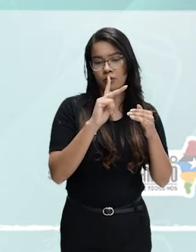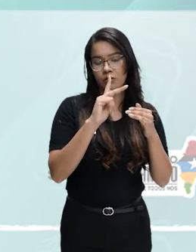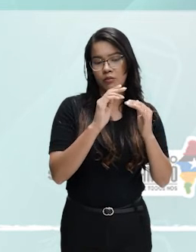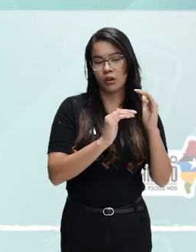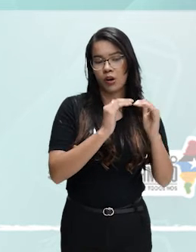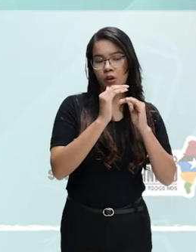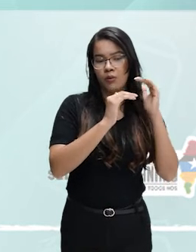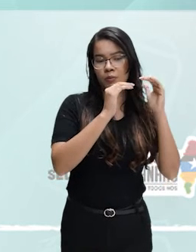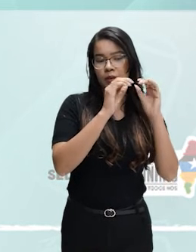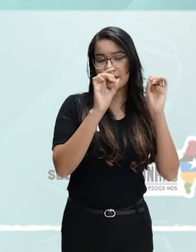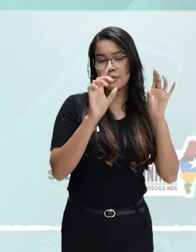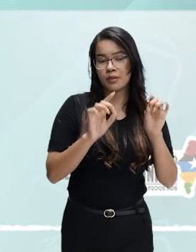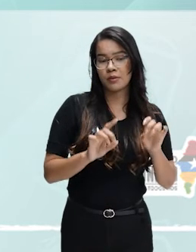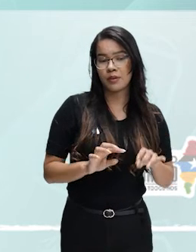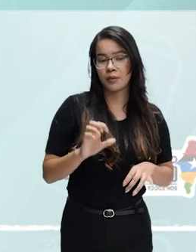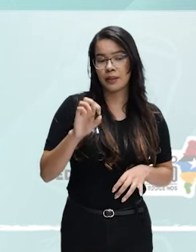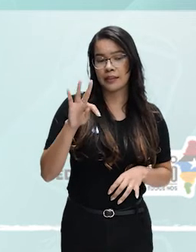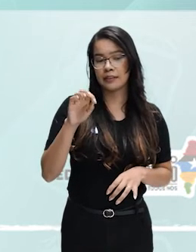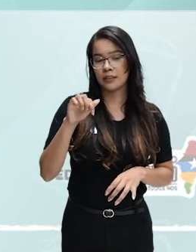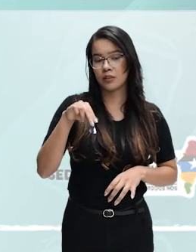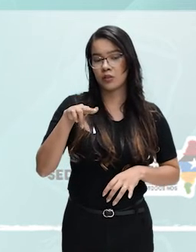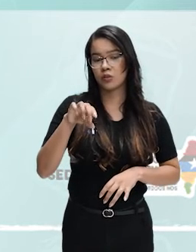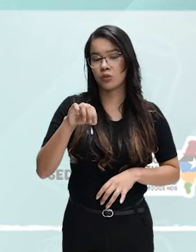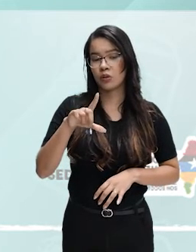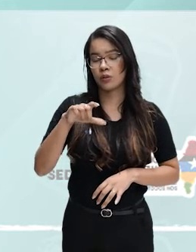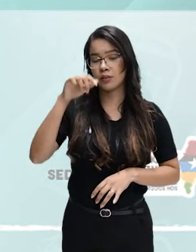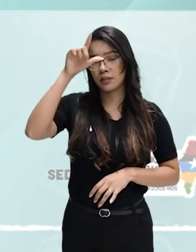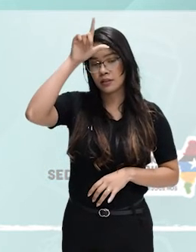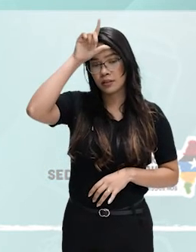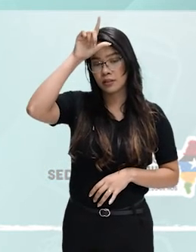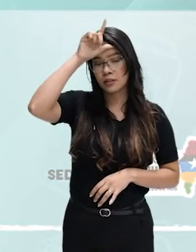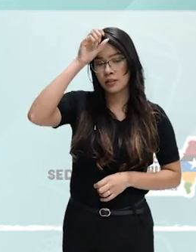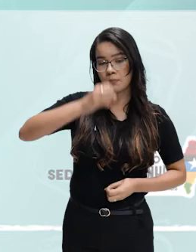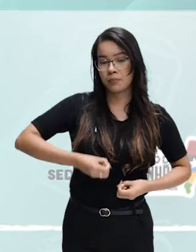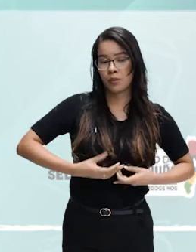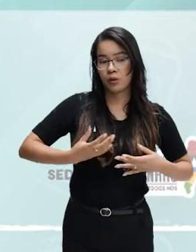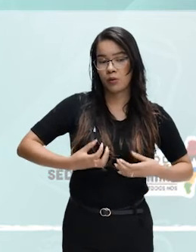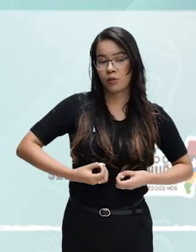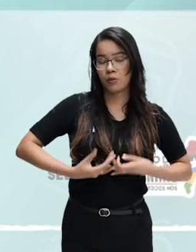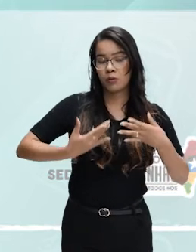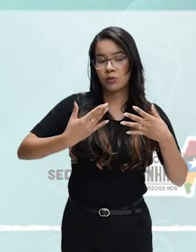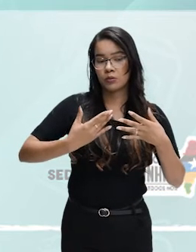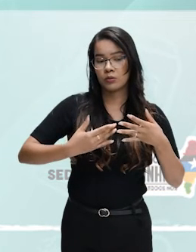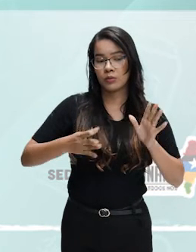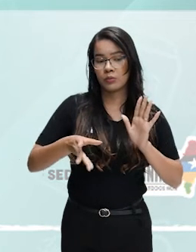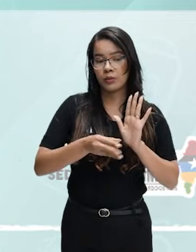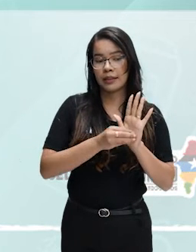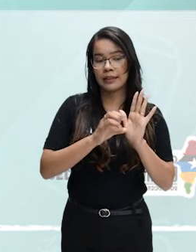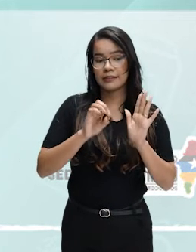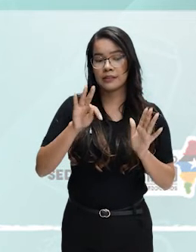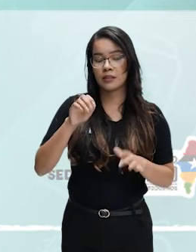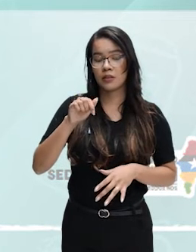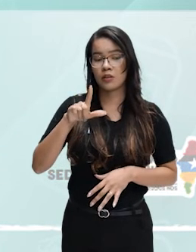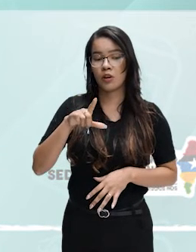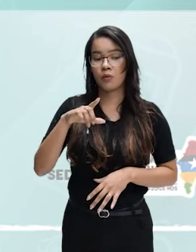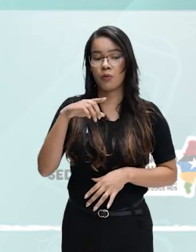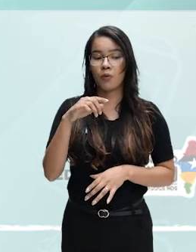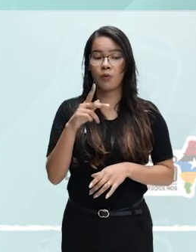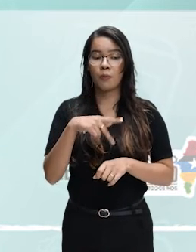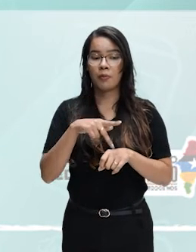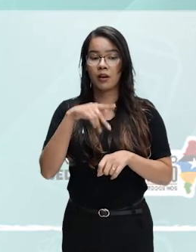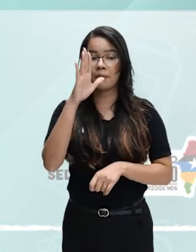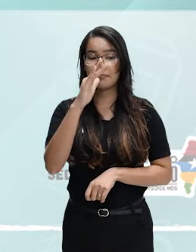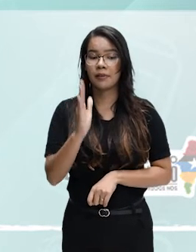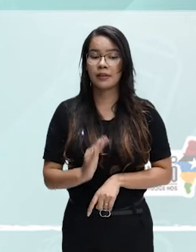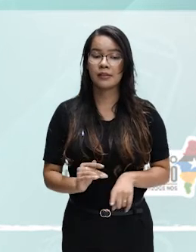etanol. Líderes na produção e no consumo de etanol, Brasil e Estados Unidos da América produziram juntos cerca